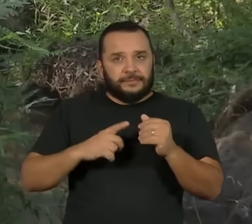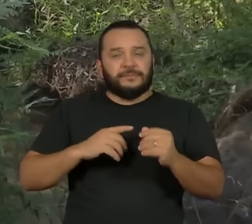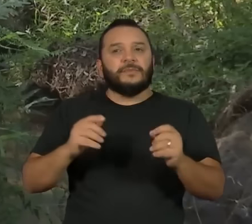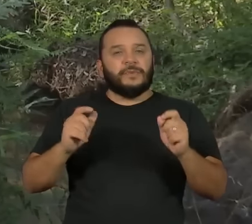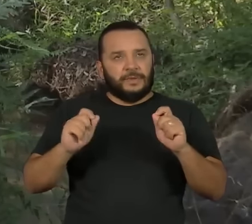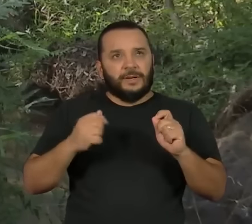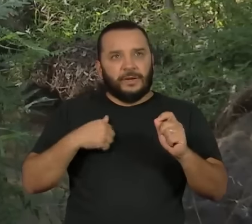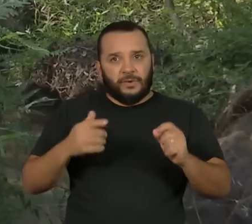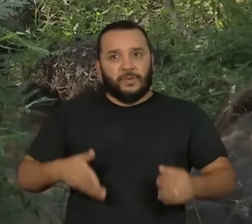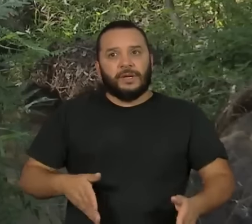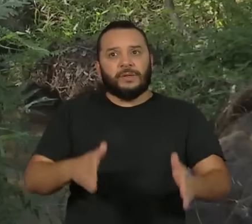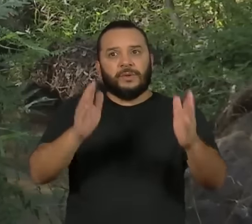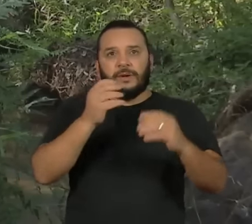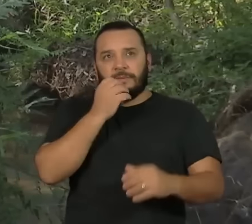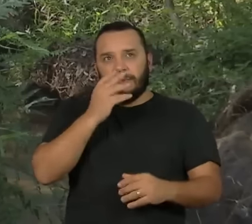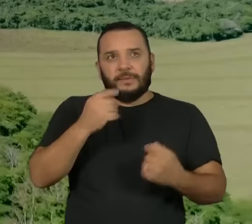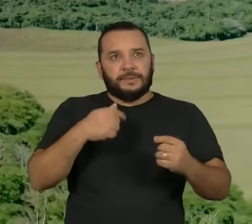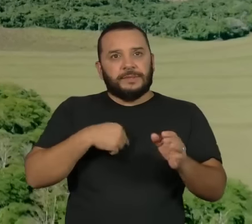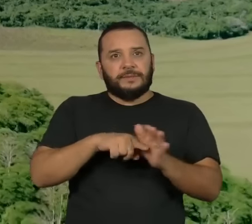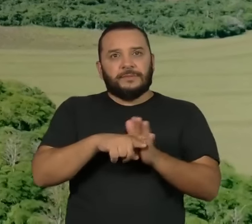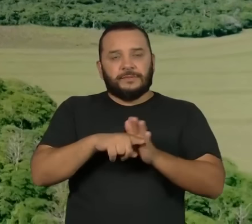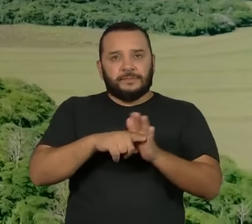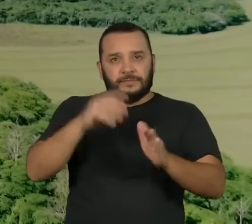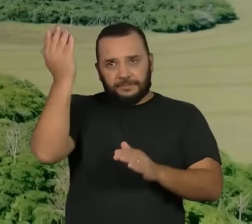funciona, mas a gente precisa de dados científicos.